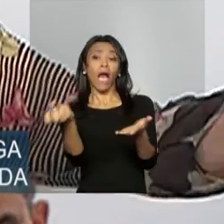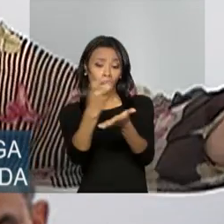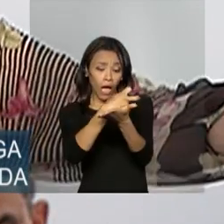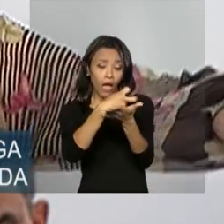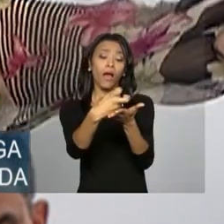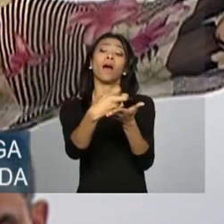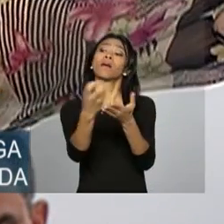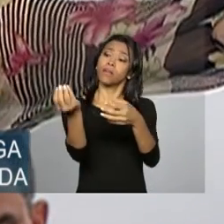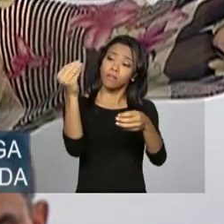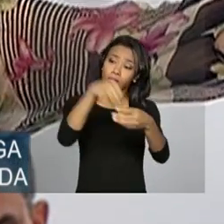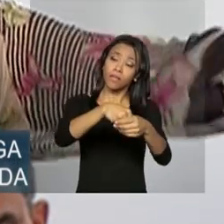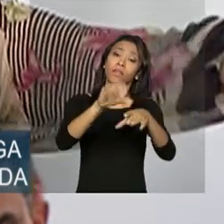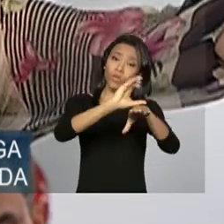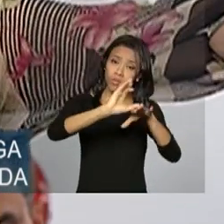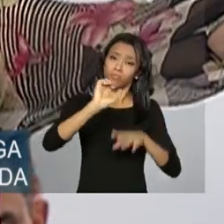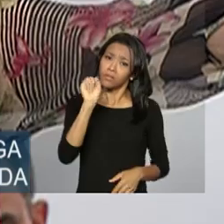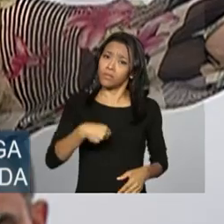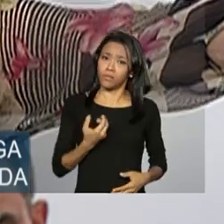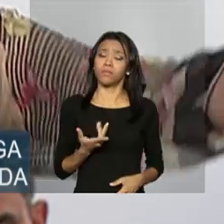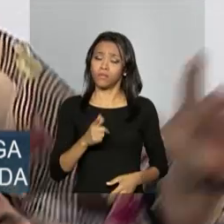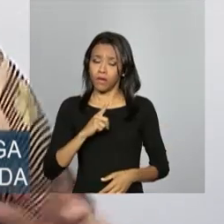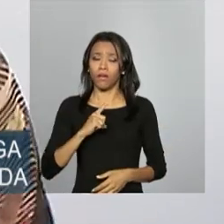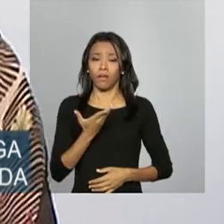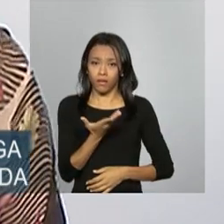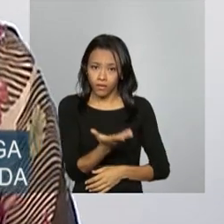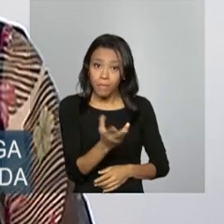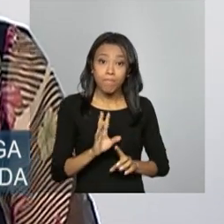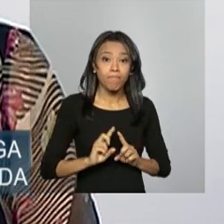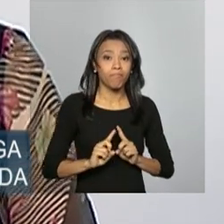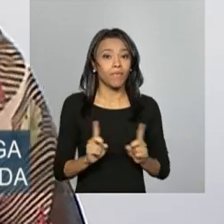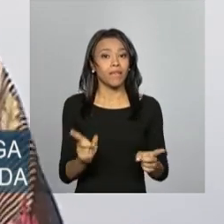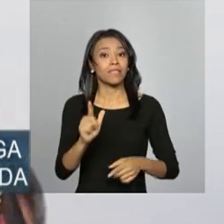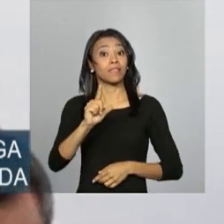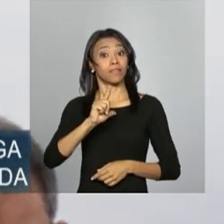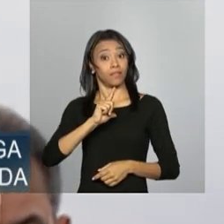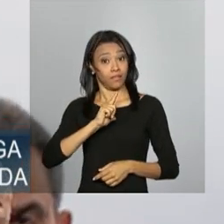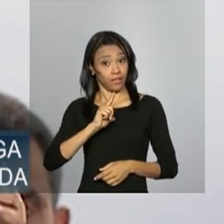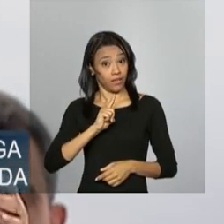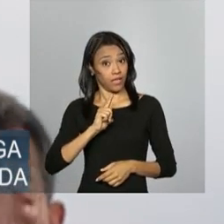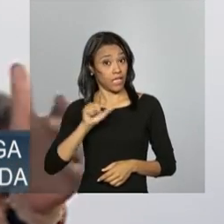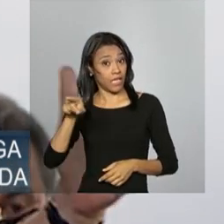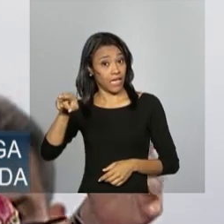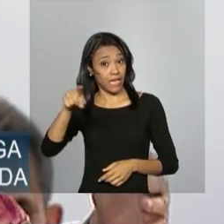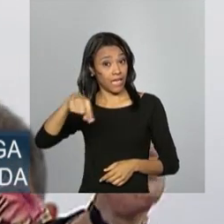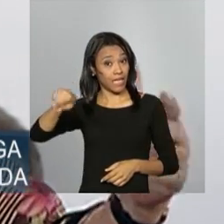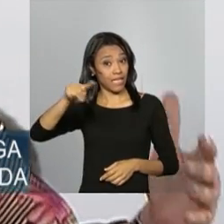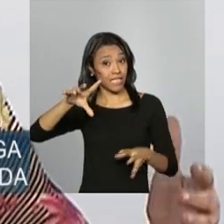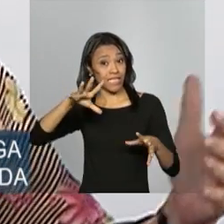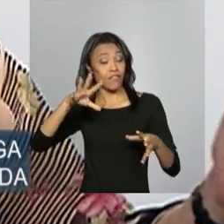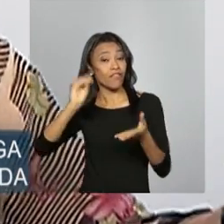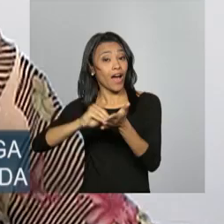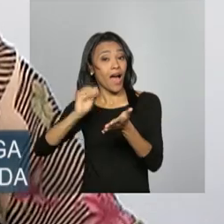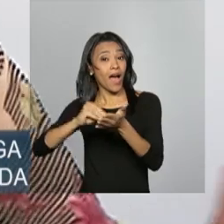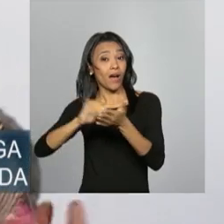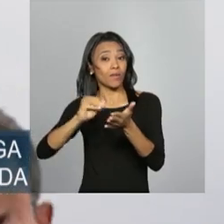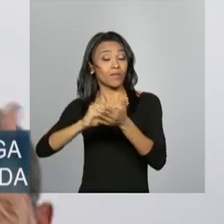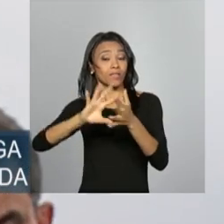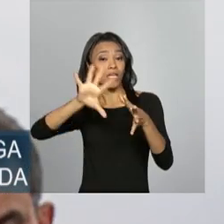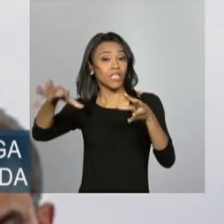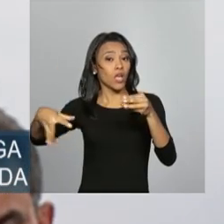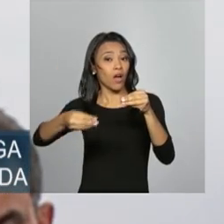na Constituição, sim. Ele é previsto. Só que tem que aí eles não completam o resto da